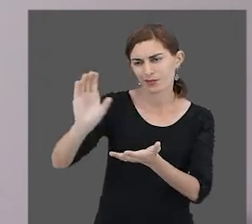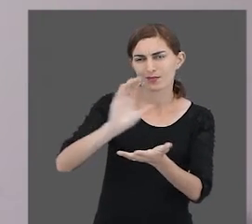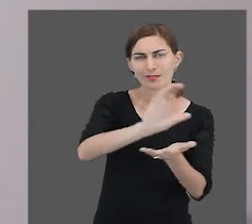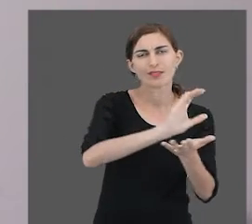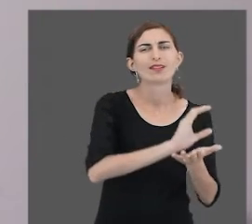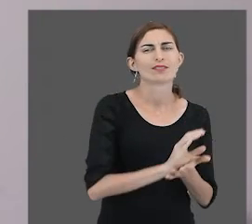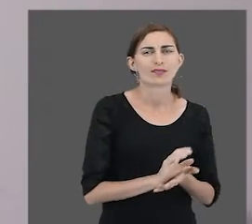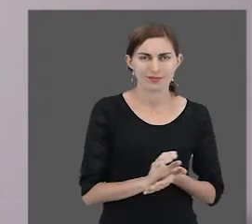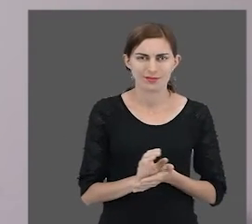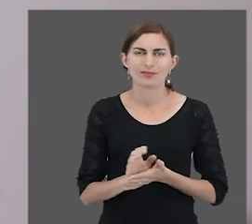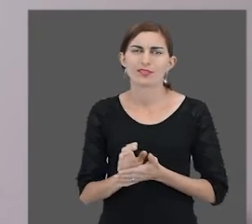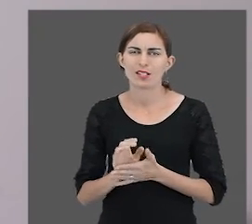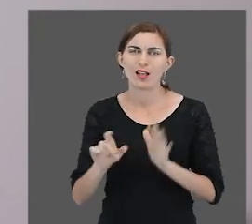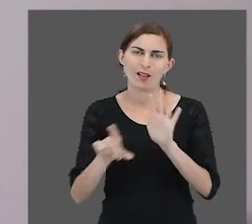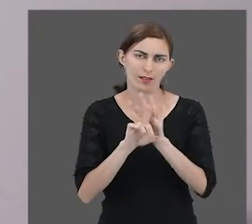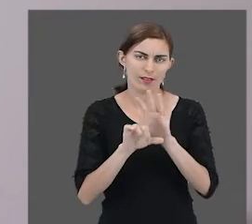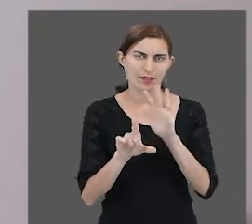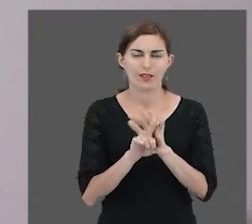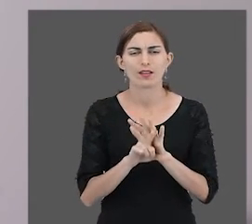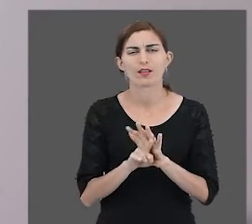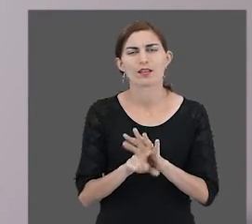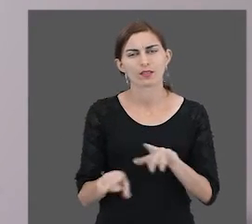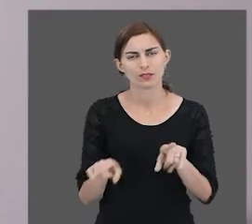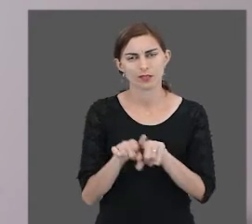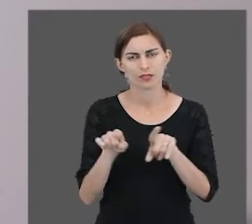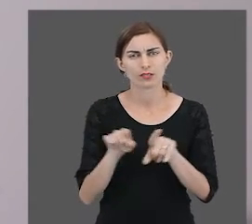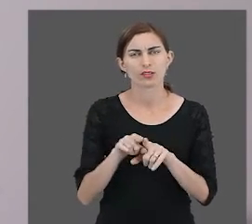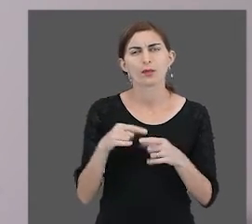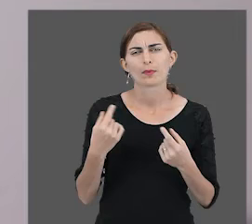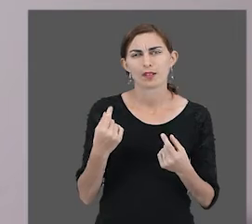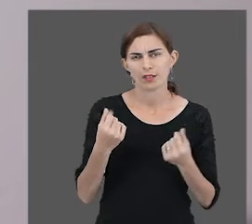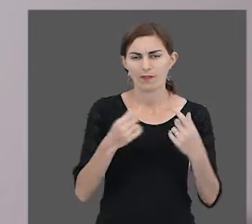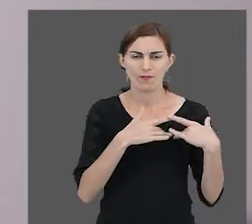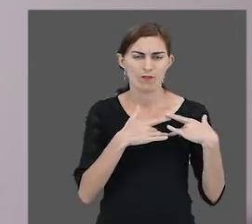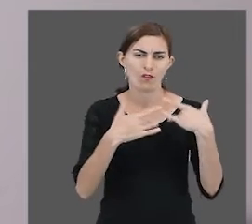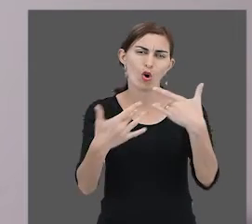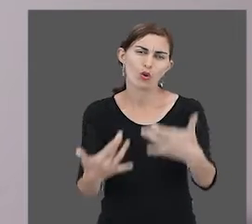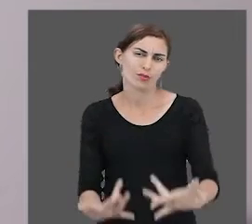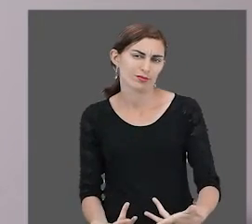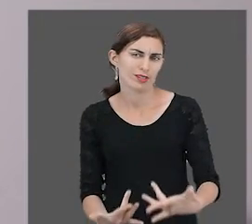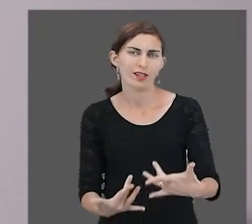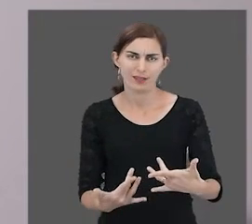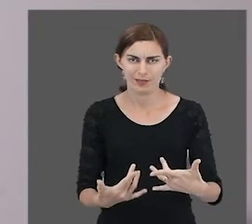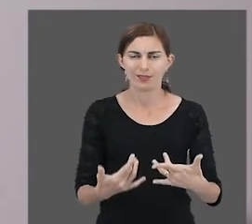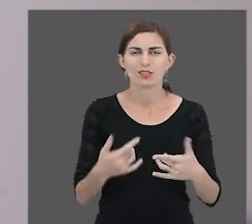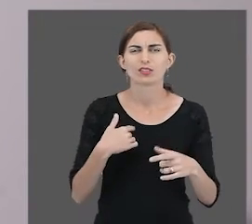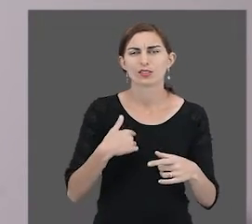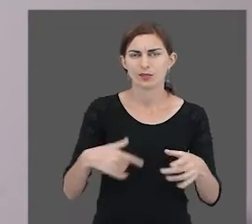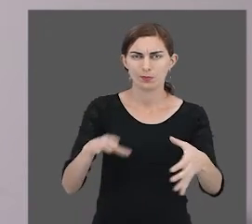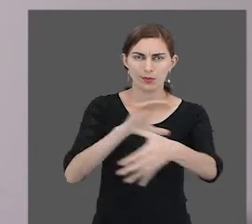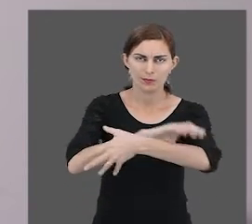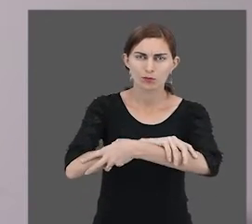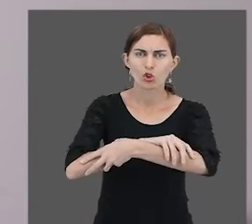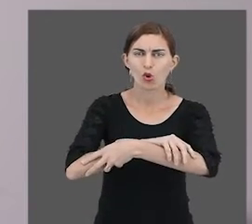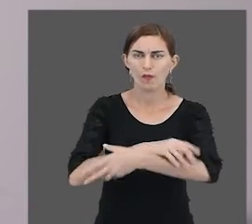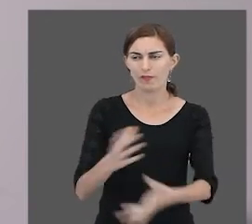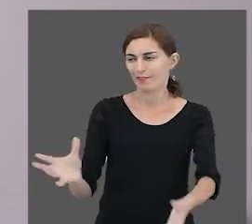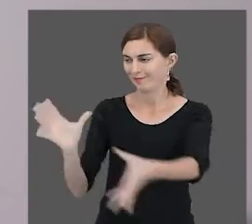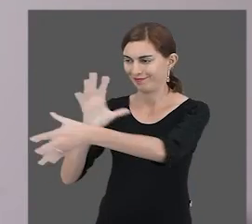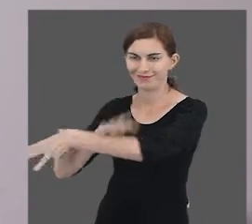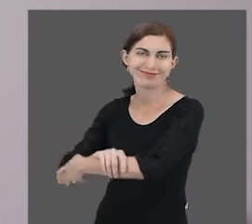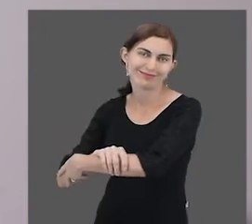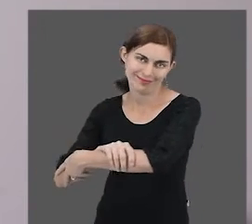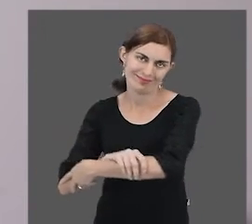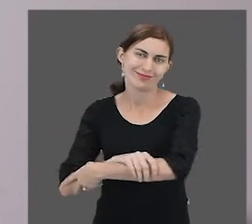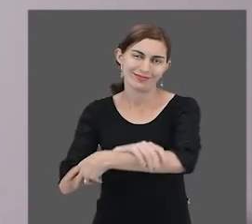automáticas, normalmente baseadas em legislação. E temos ainda as transferências voluntárias, que são aquelas formalizações de convênios e depende